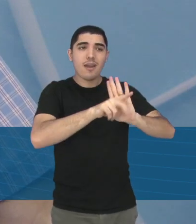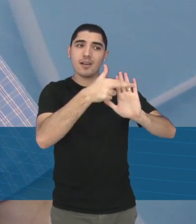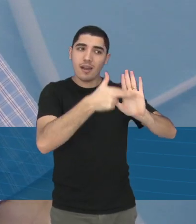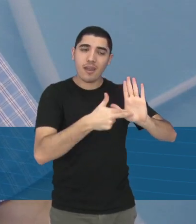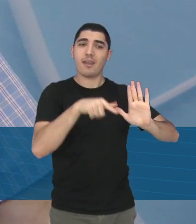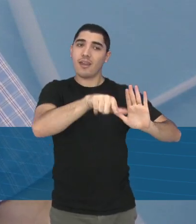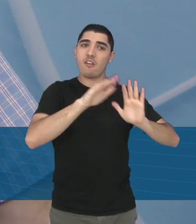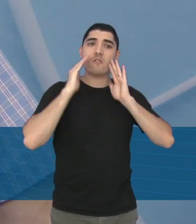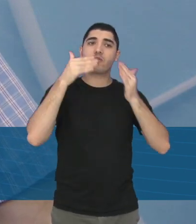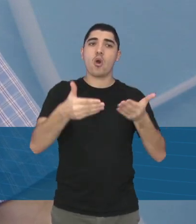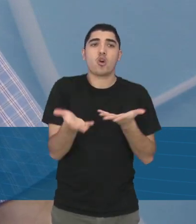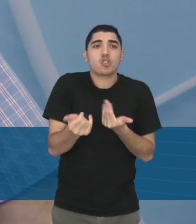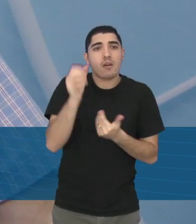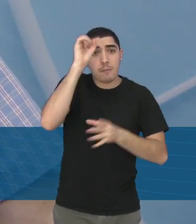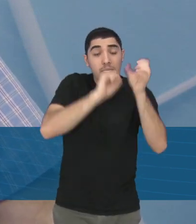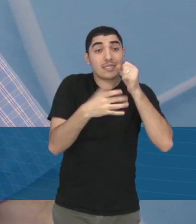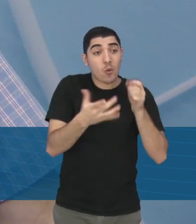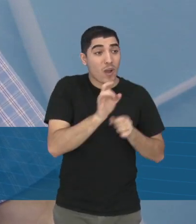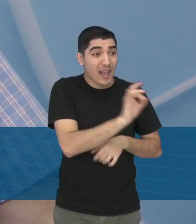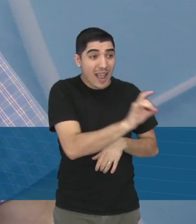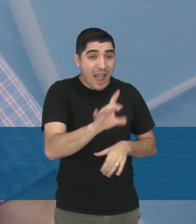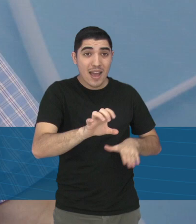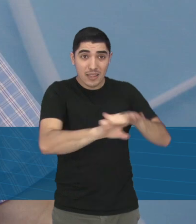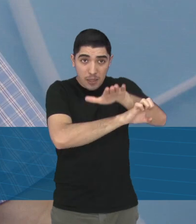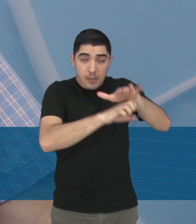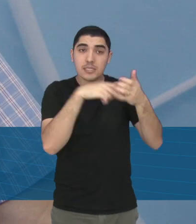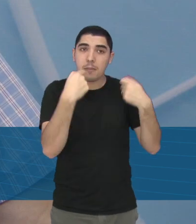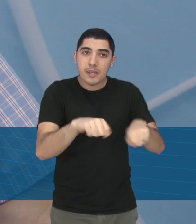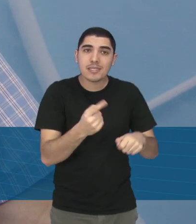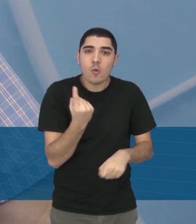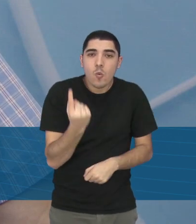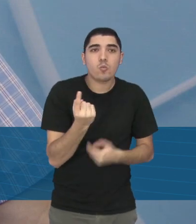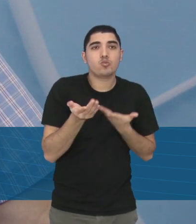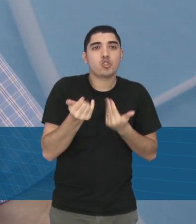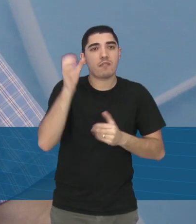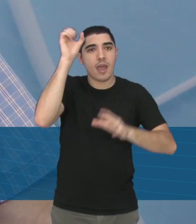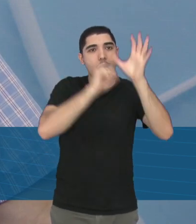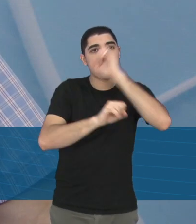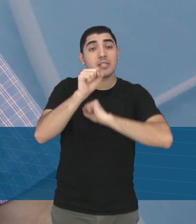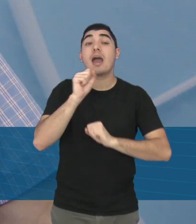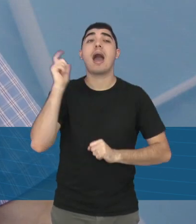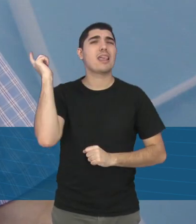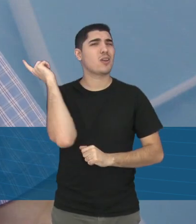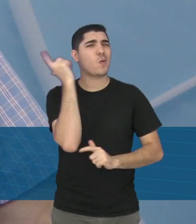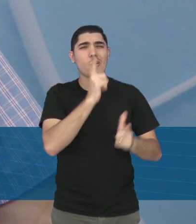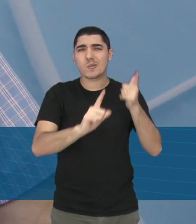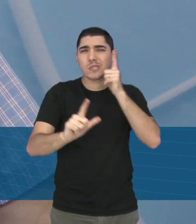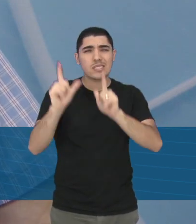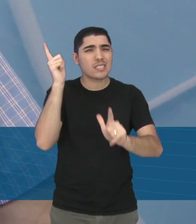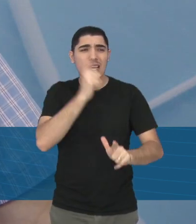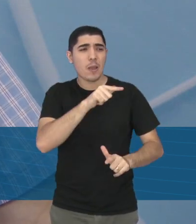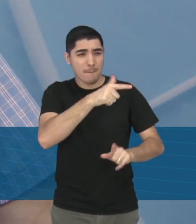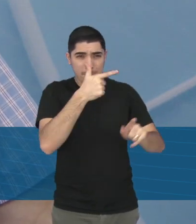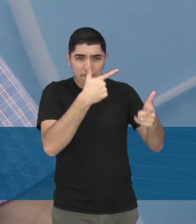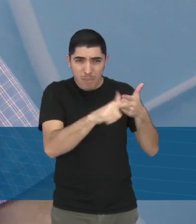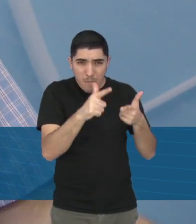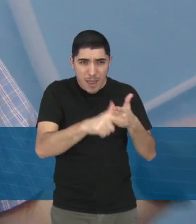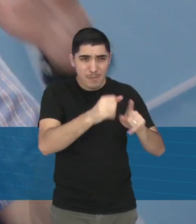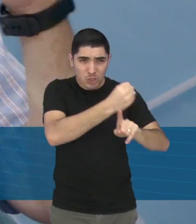ter, em cada empresa, uma unidade de jovem aprendiz, que a gente ia ter uma série de problemas